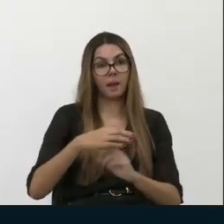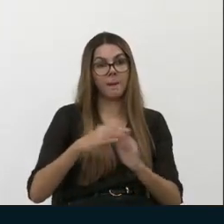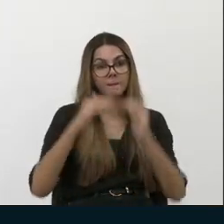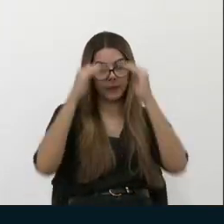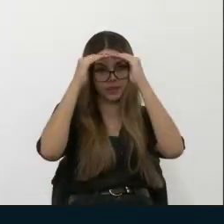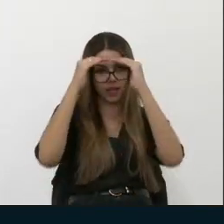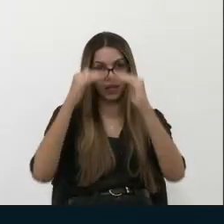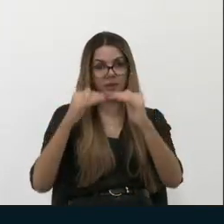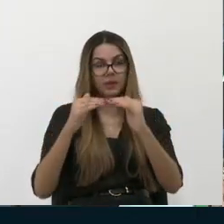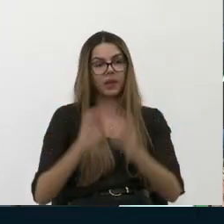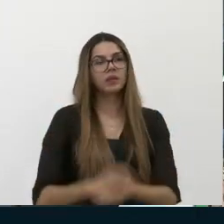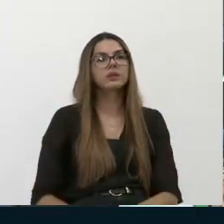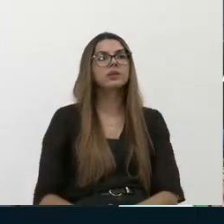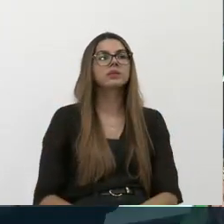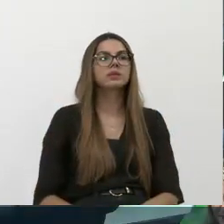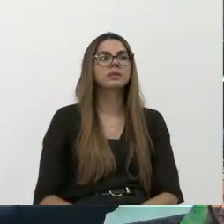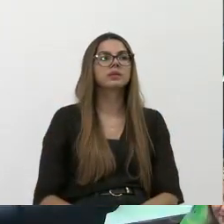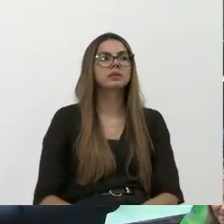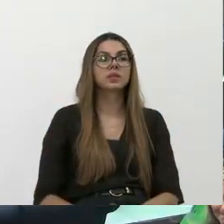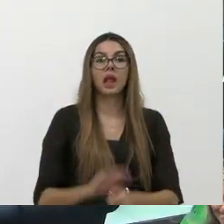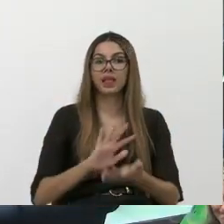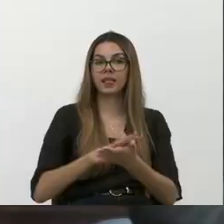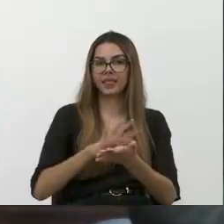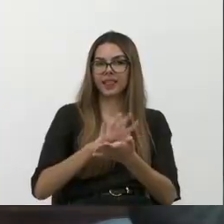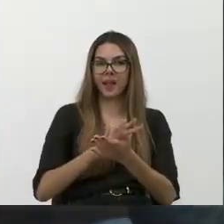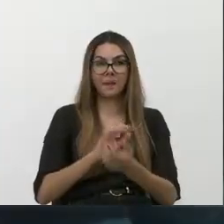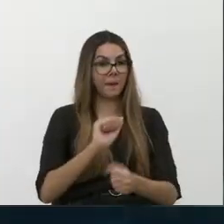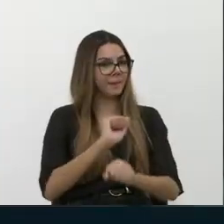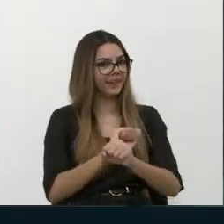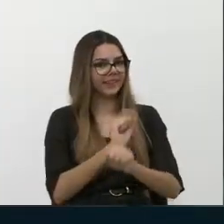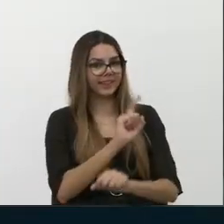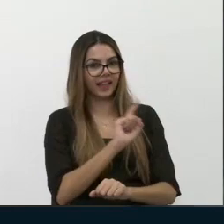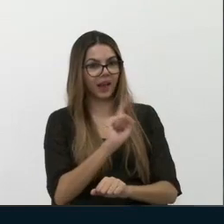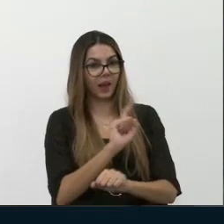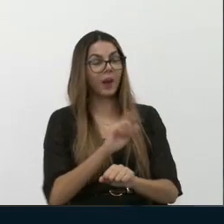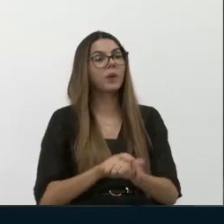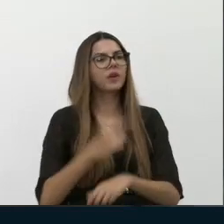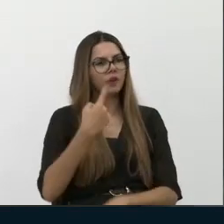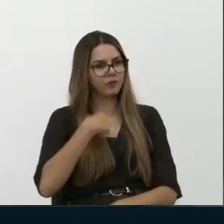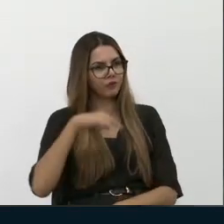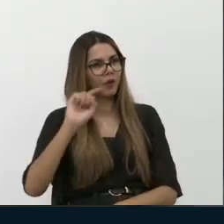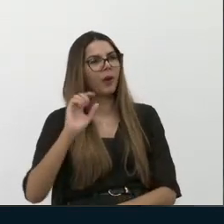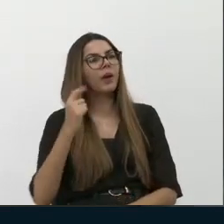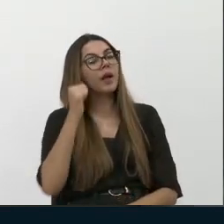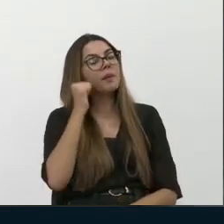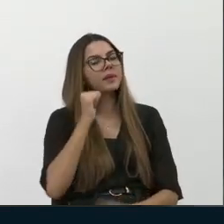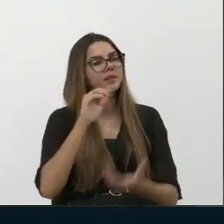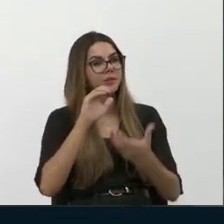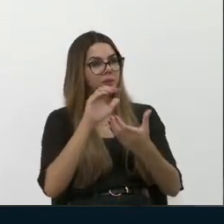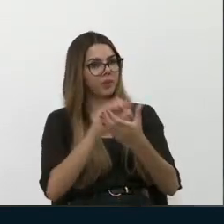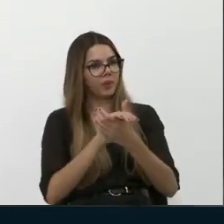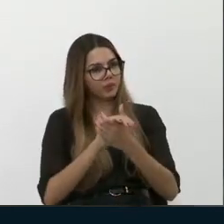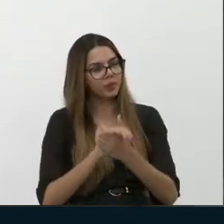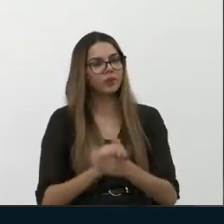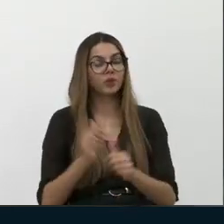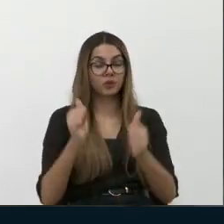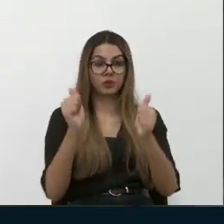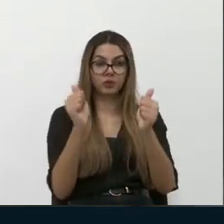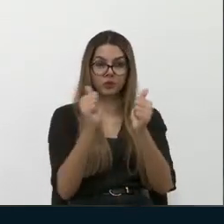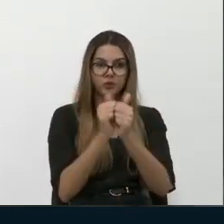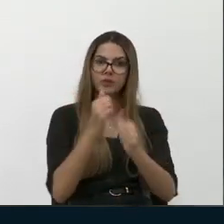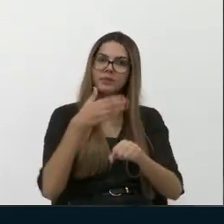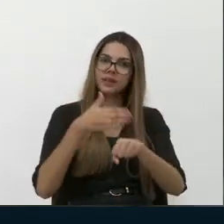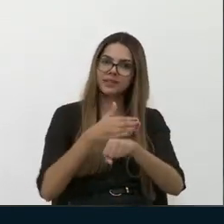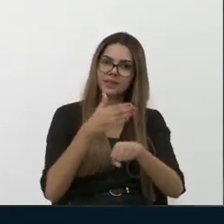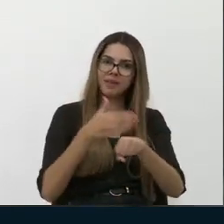E o samba não pode parar. Eu vou estar lá com minha esposa que dança bem. Eu também. E faço questão de participar,